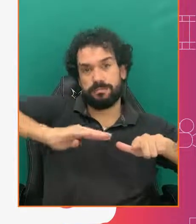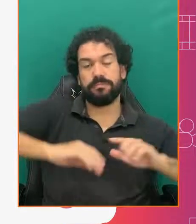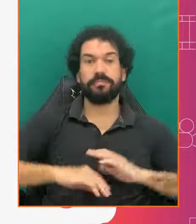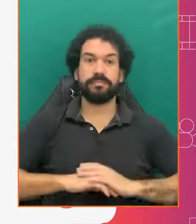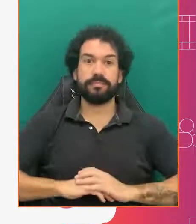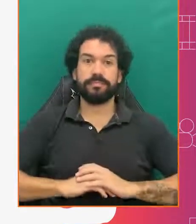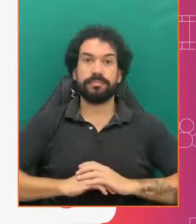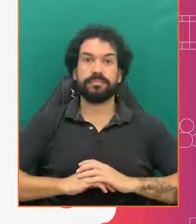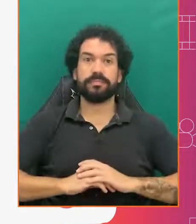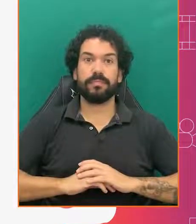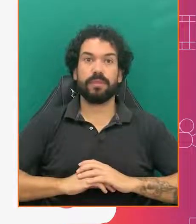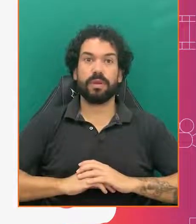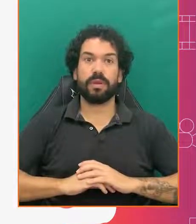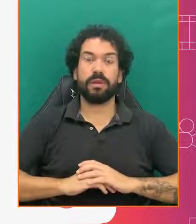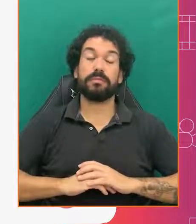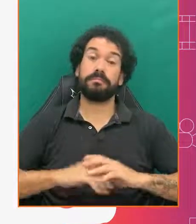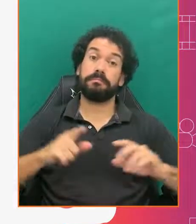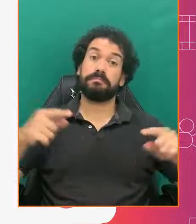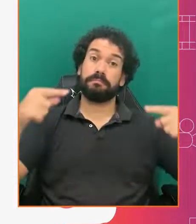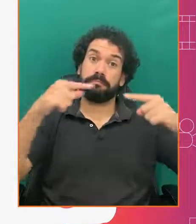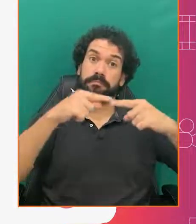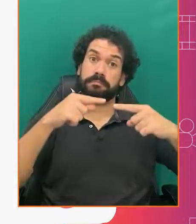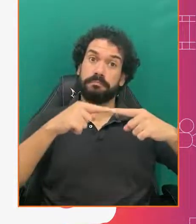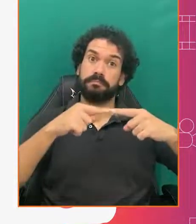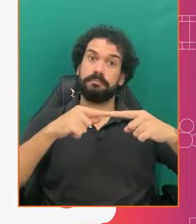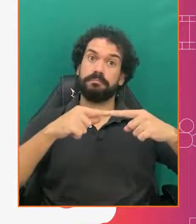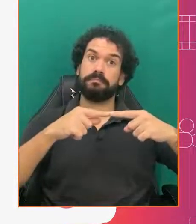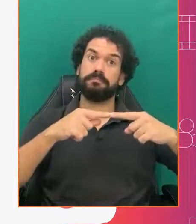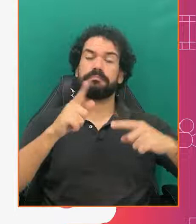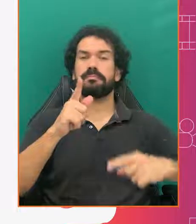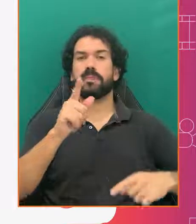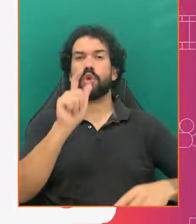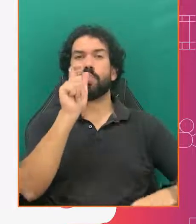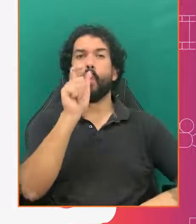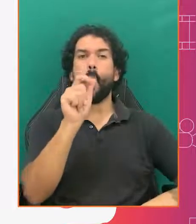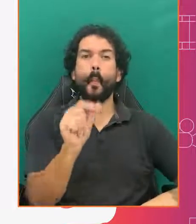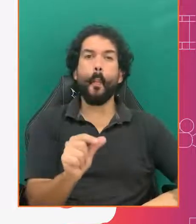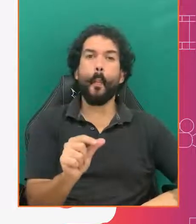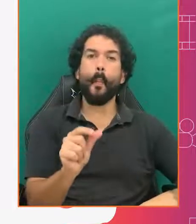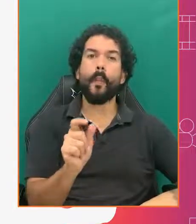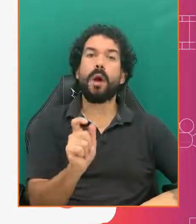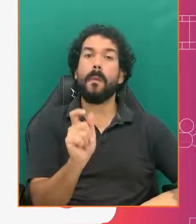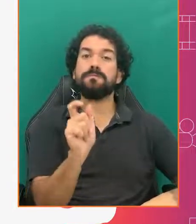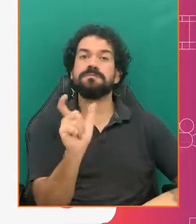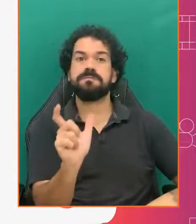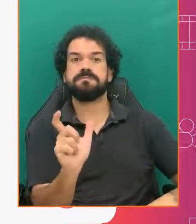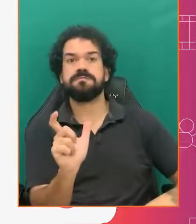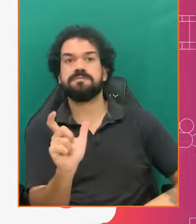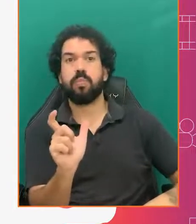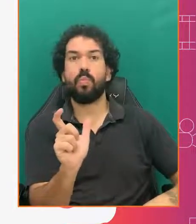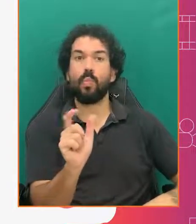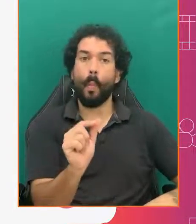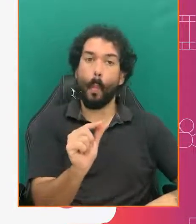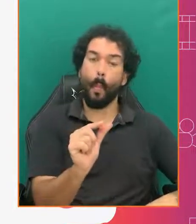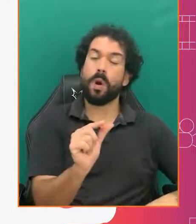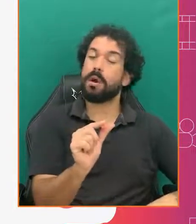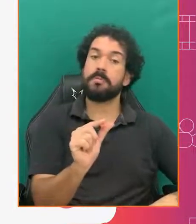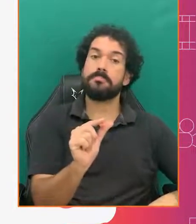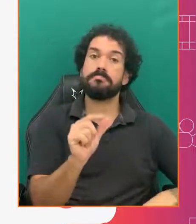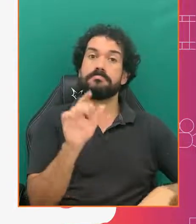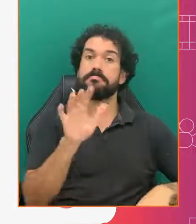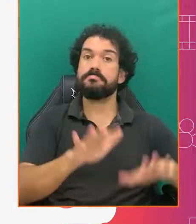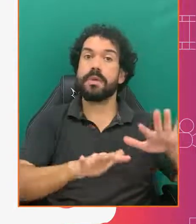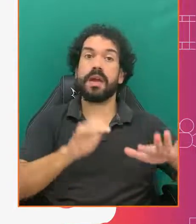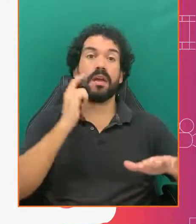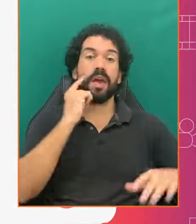no ambiente. Então tem relação com ele ser mais fino ou mais grosso.